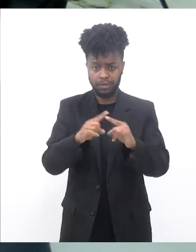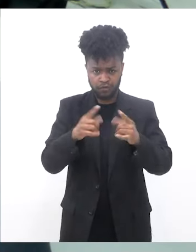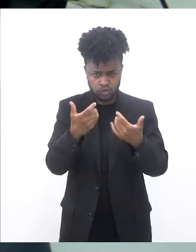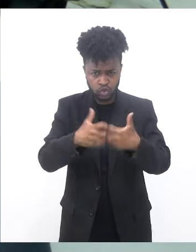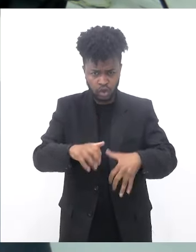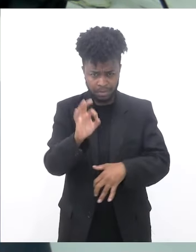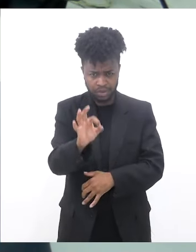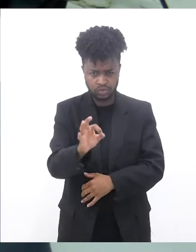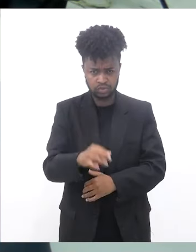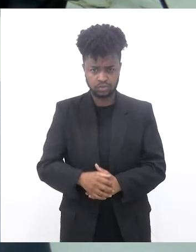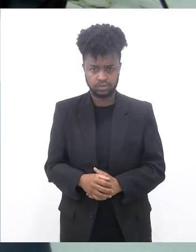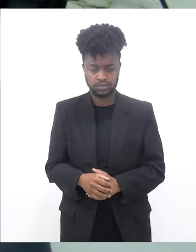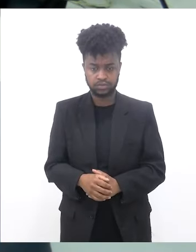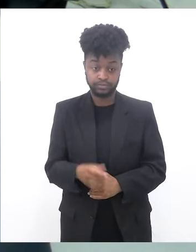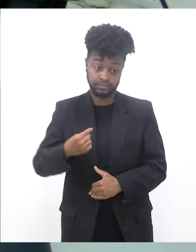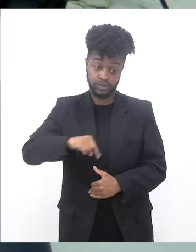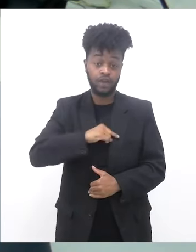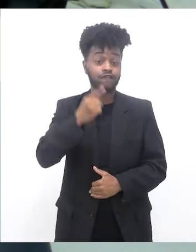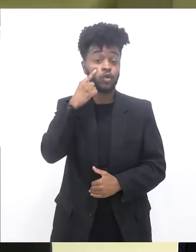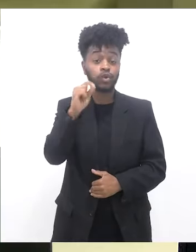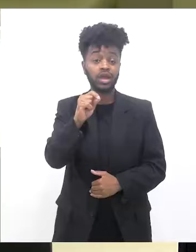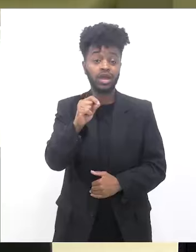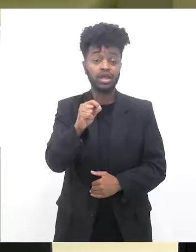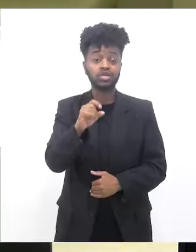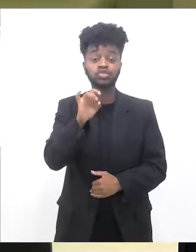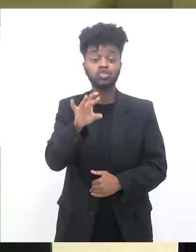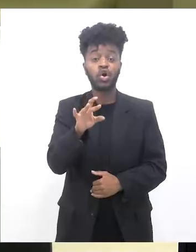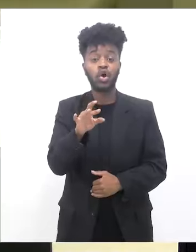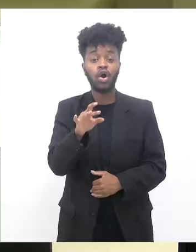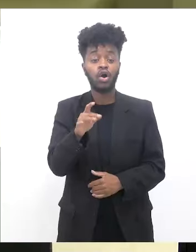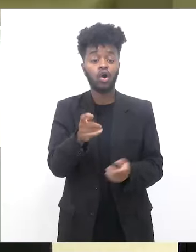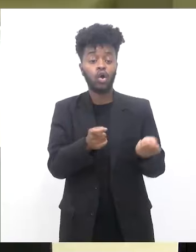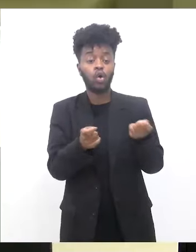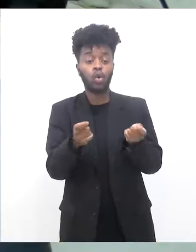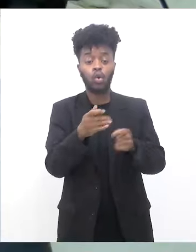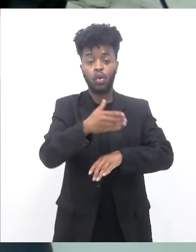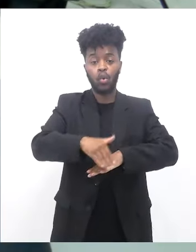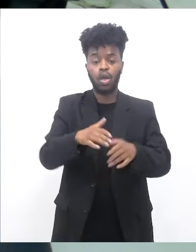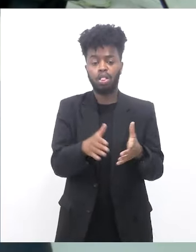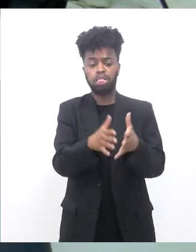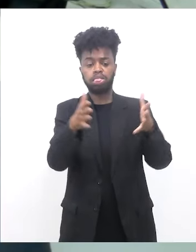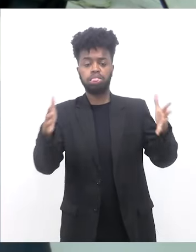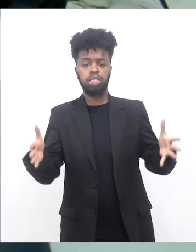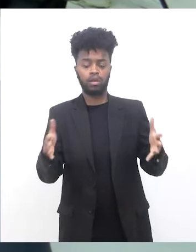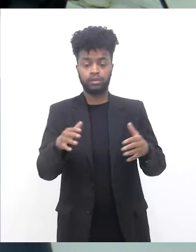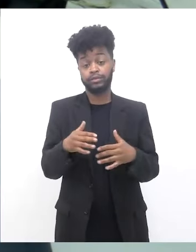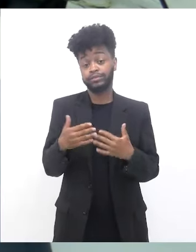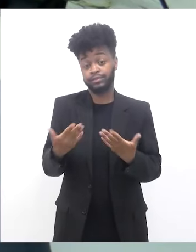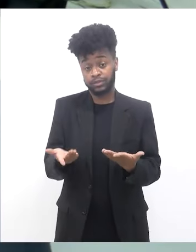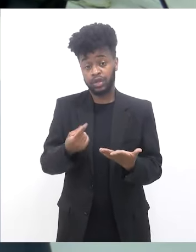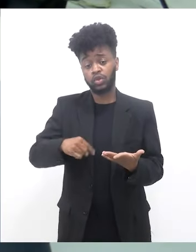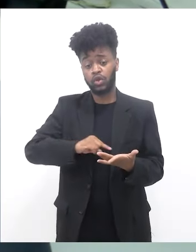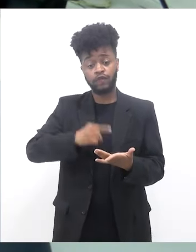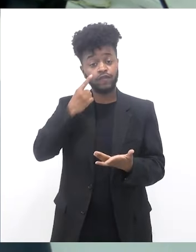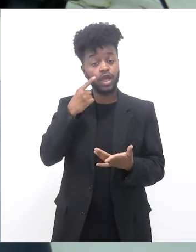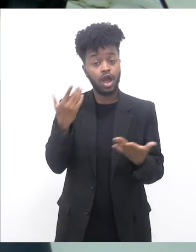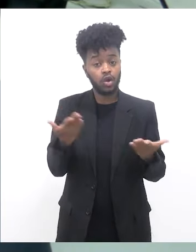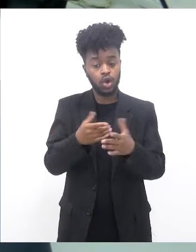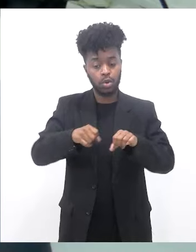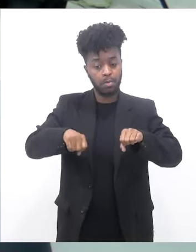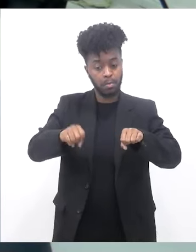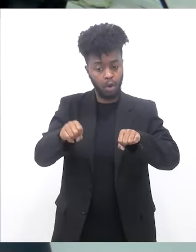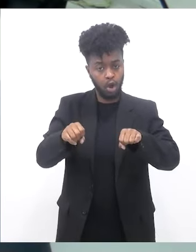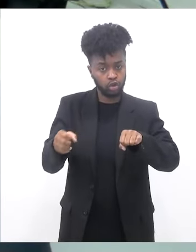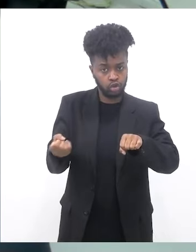Isso é aplicável? Não, a gente vê tomando conta da rua. Da rua. Nós estamos com essas motonetas